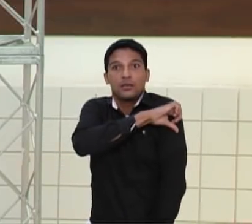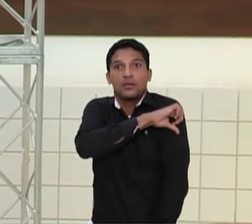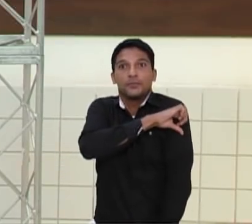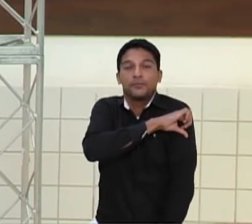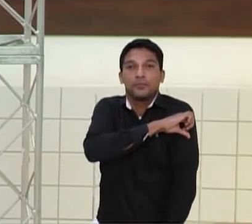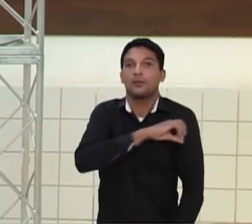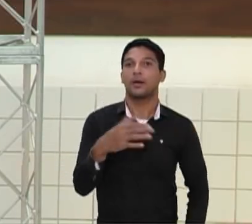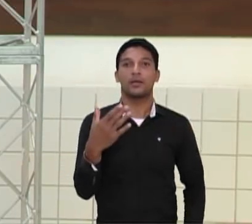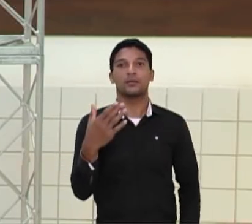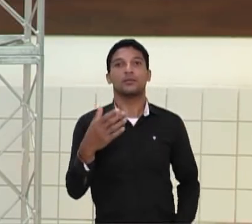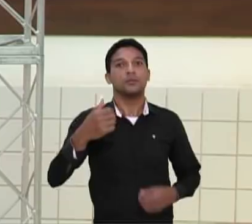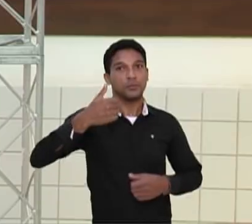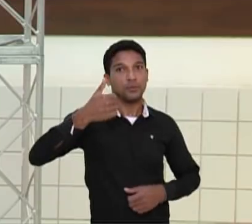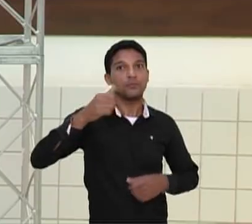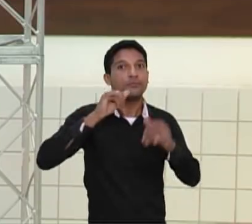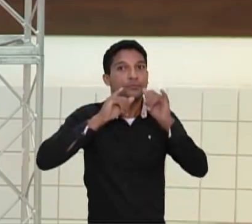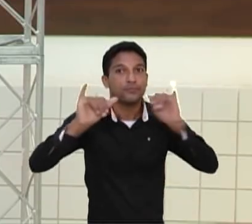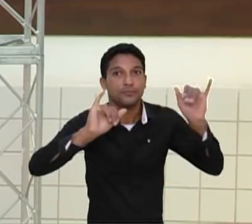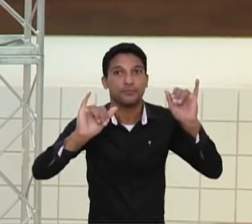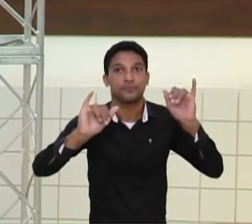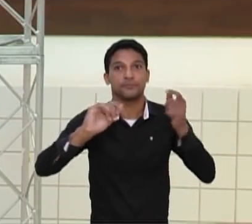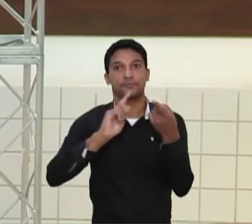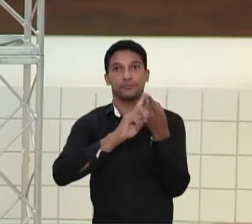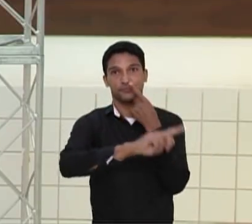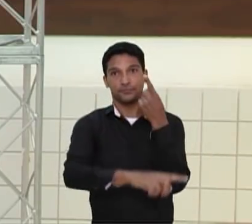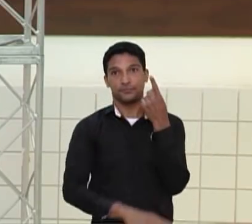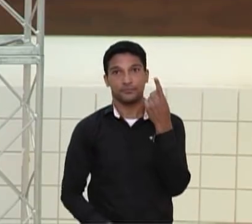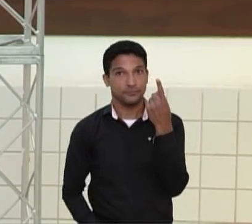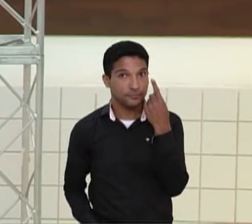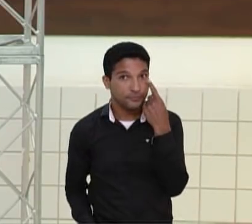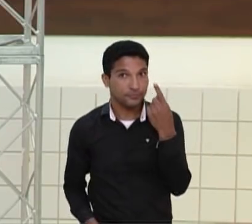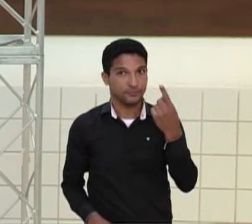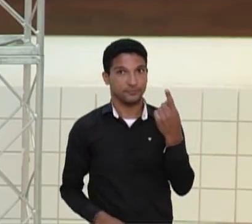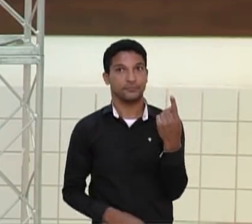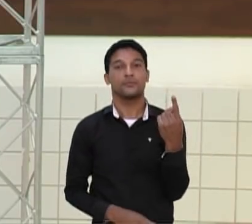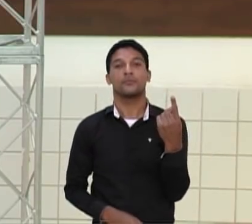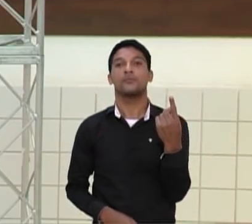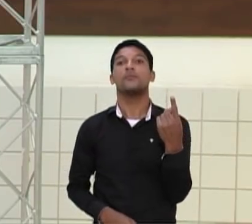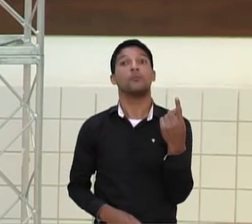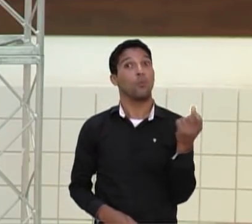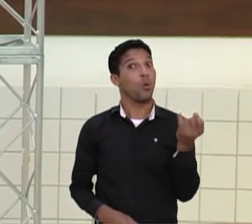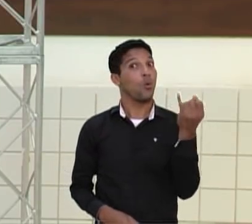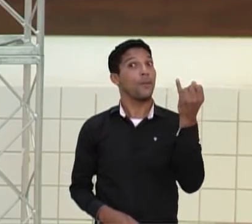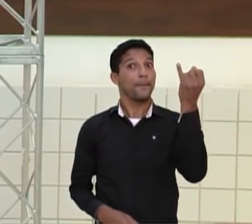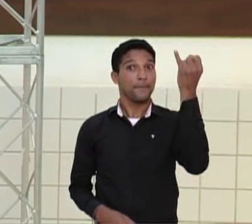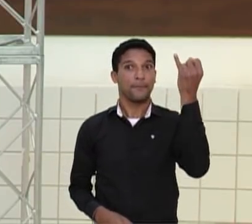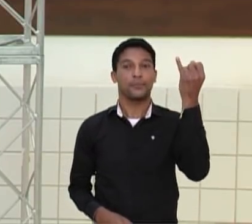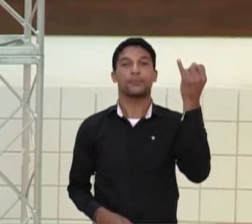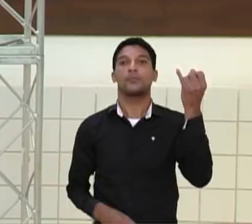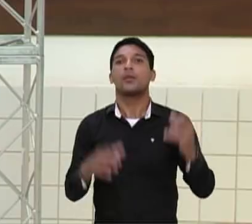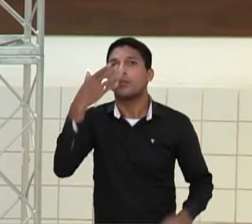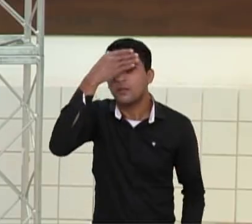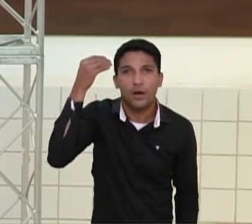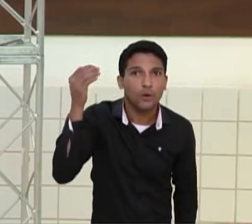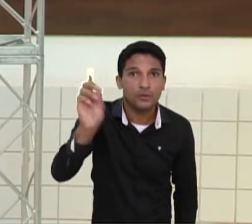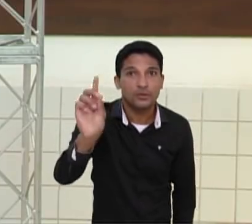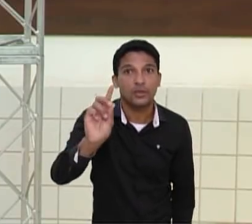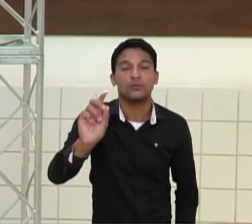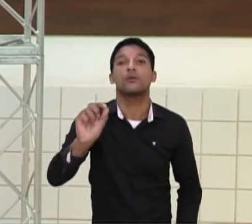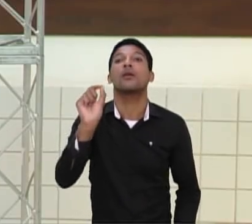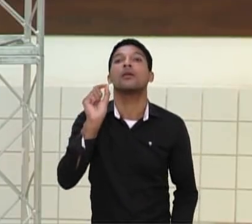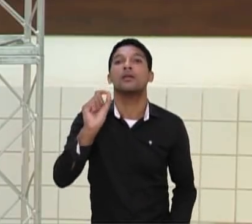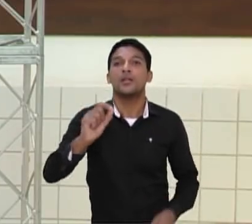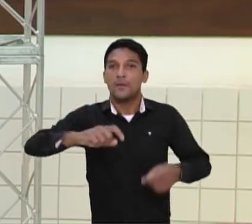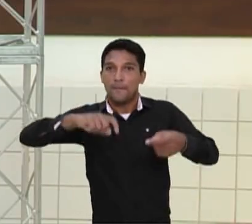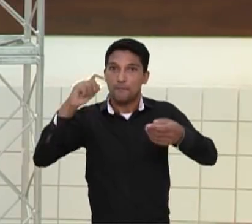eu gostaria de dar alguns avisos para você o primeiro bem importante é não esqueça de acessar o